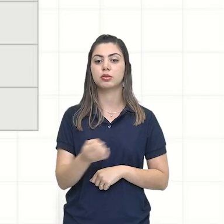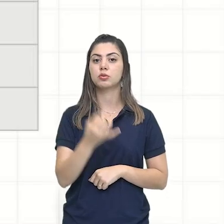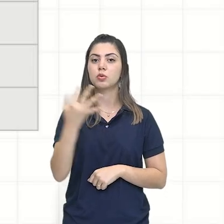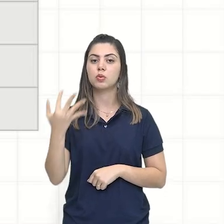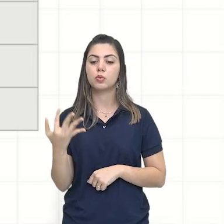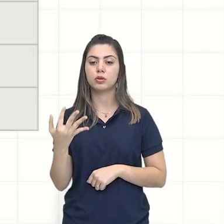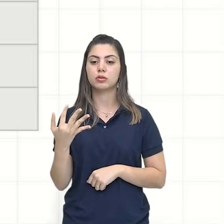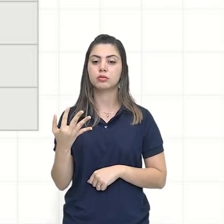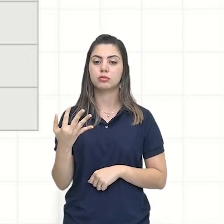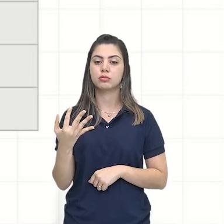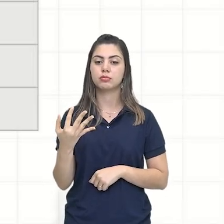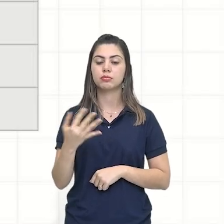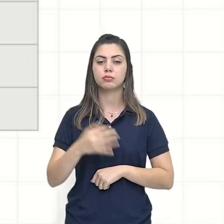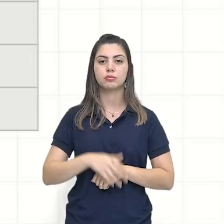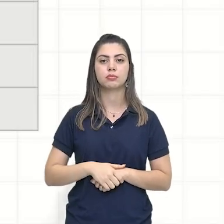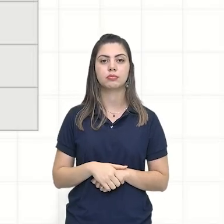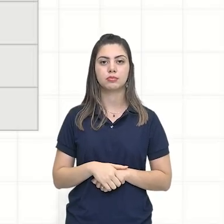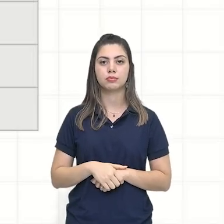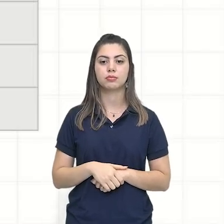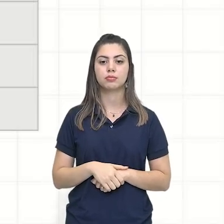quê?